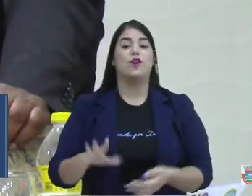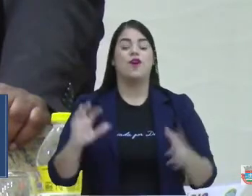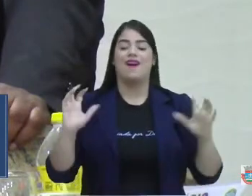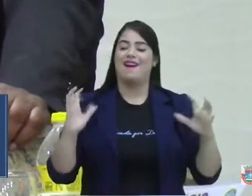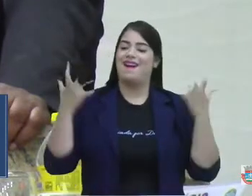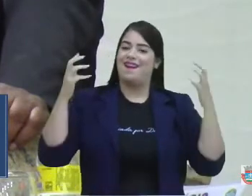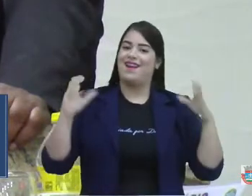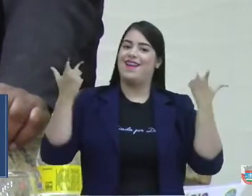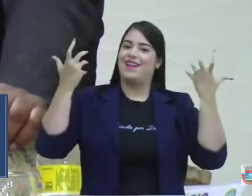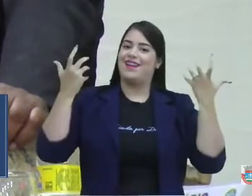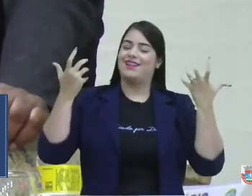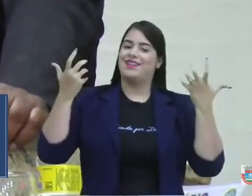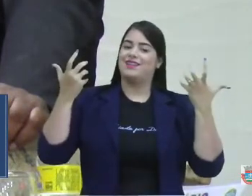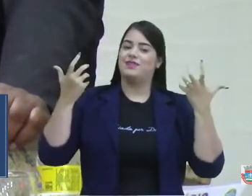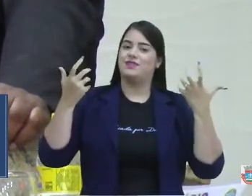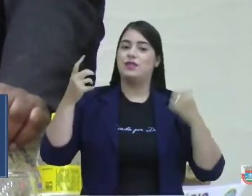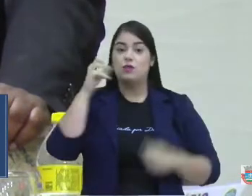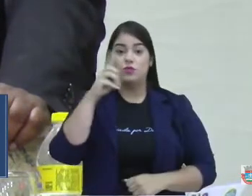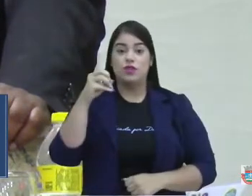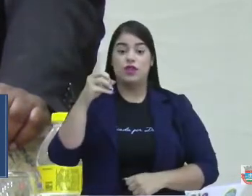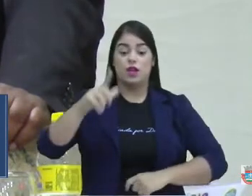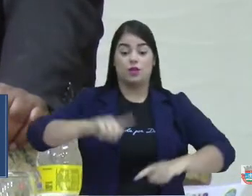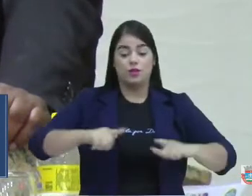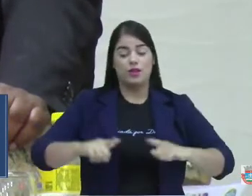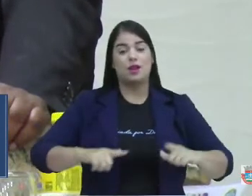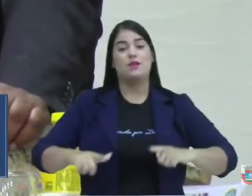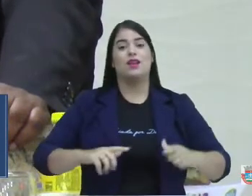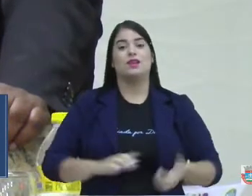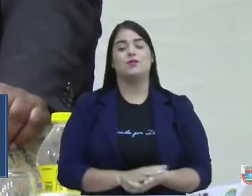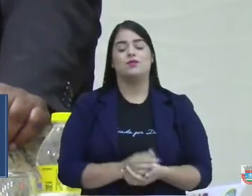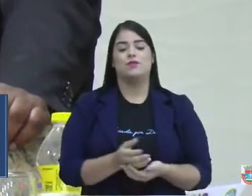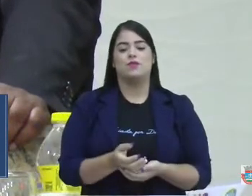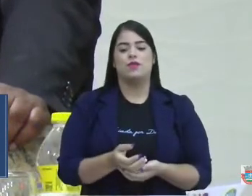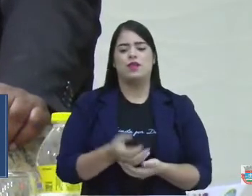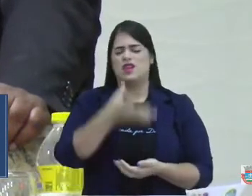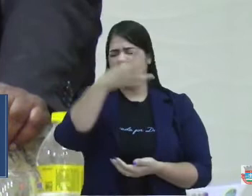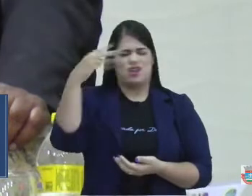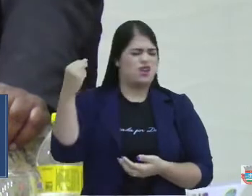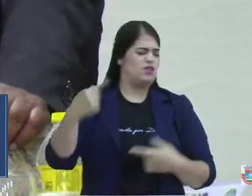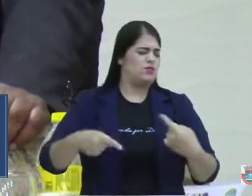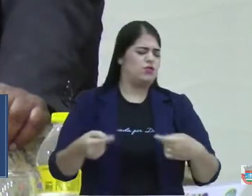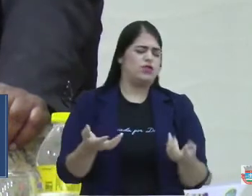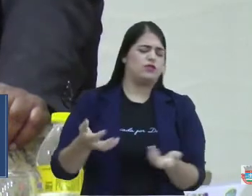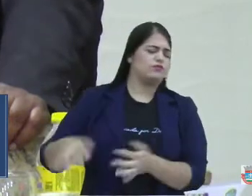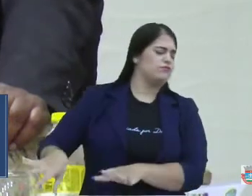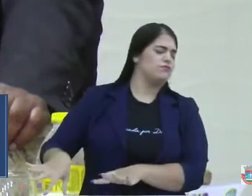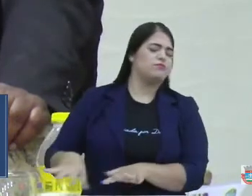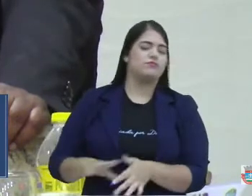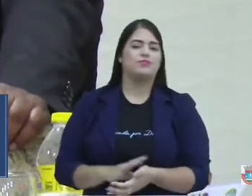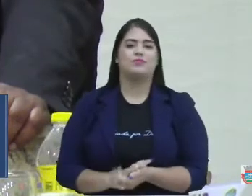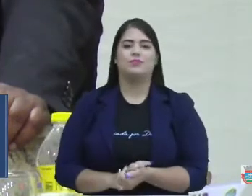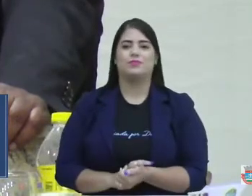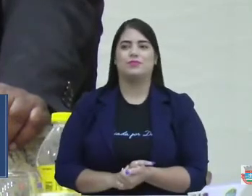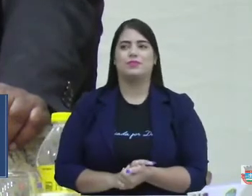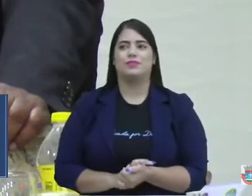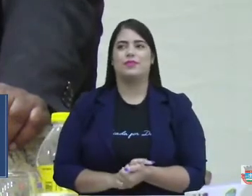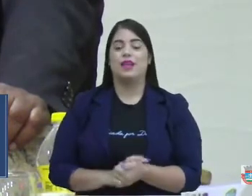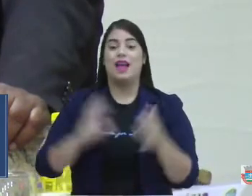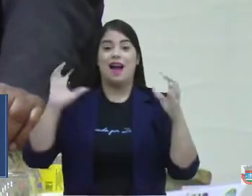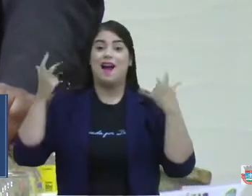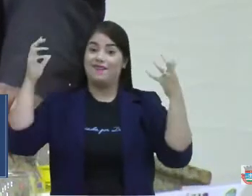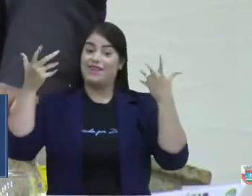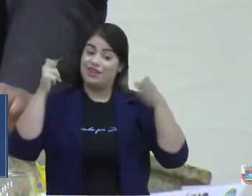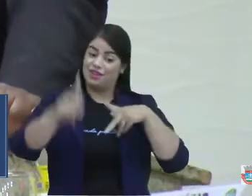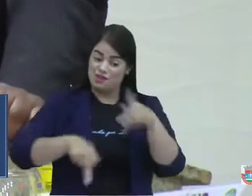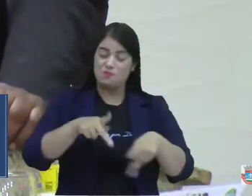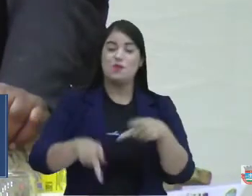do Trabalhador. Esqueçam o lado político. Vamos nos divertir. A festa é da população, da